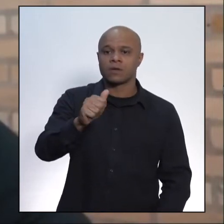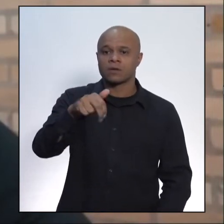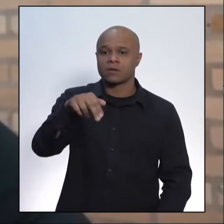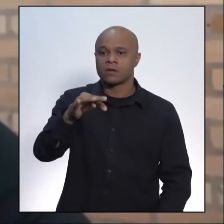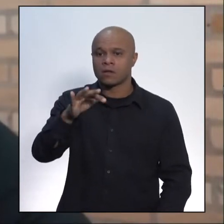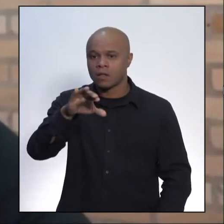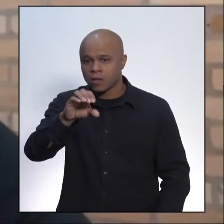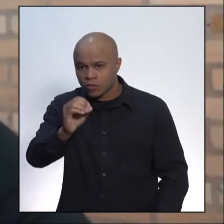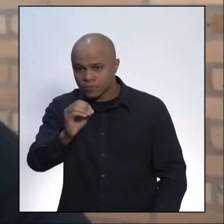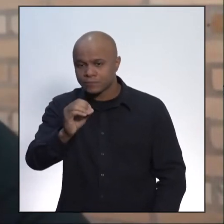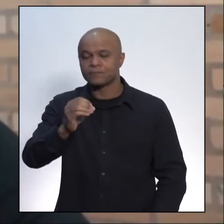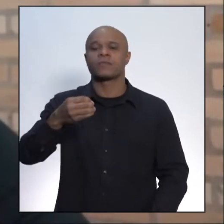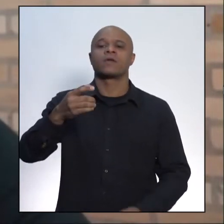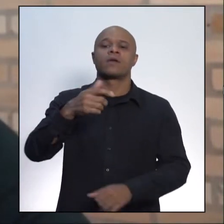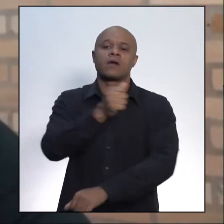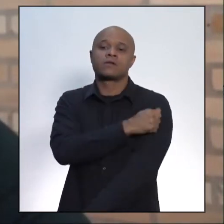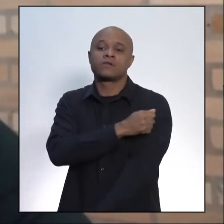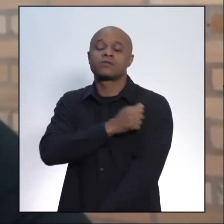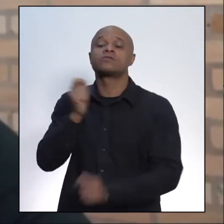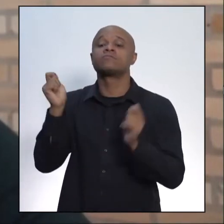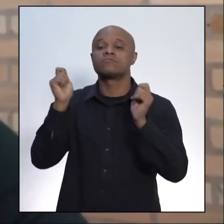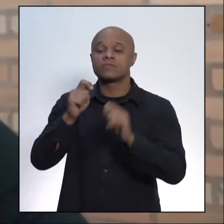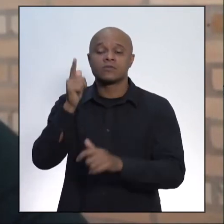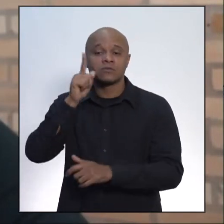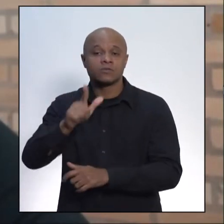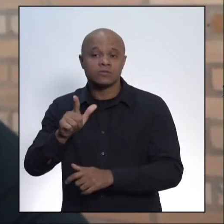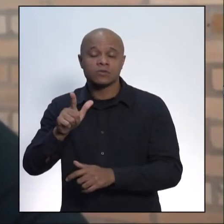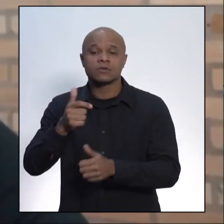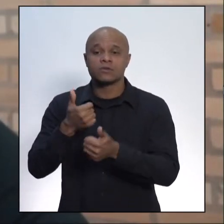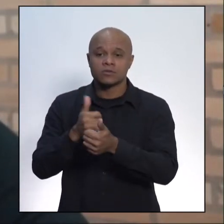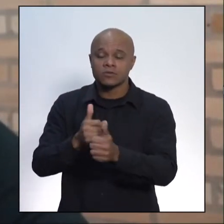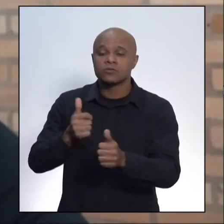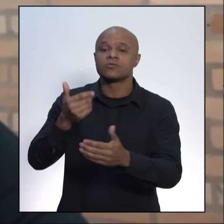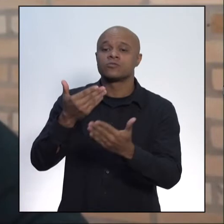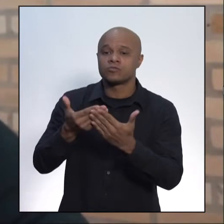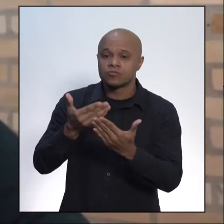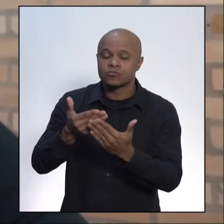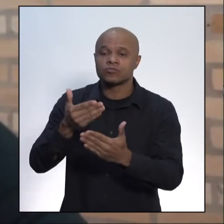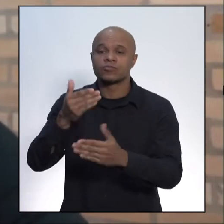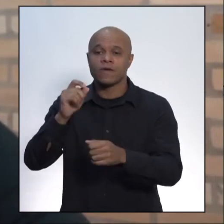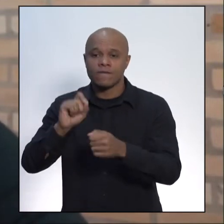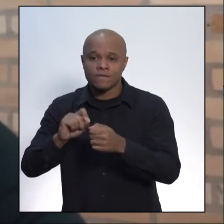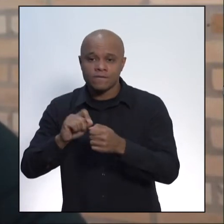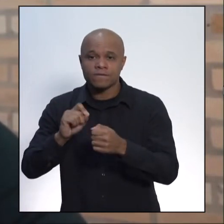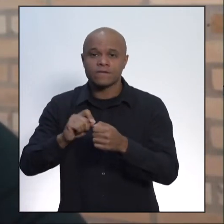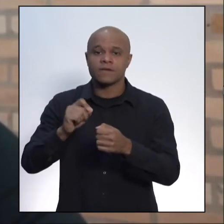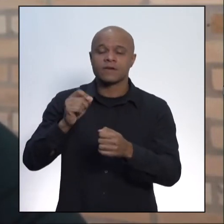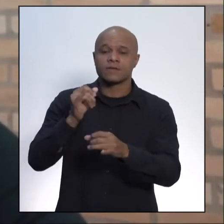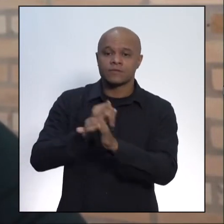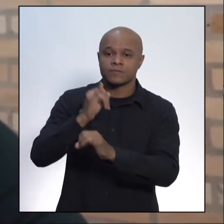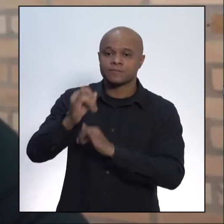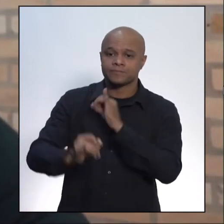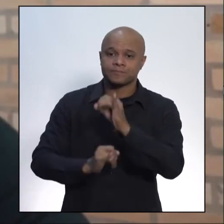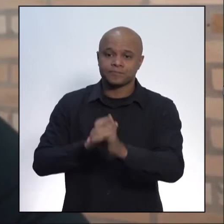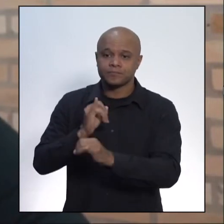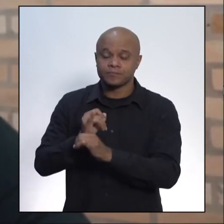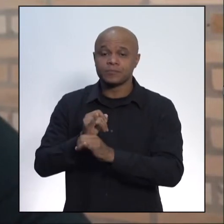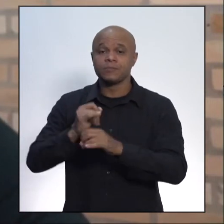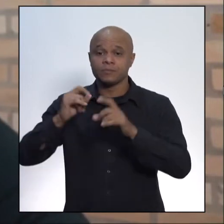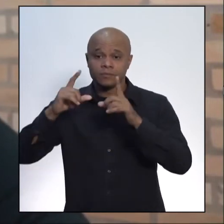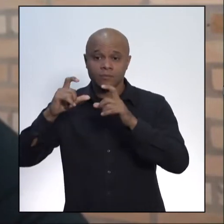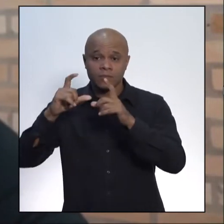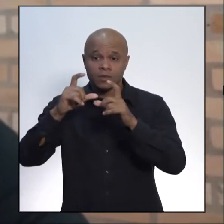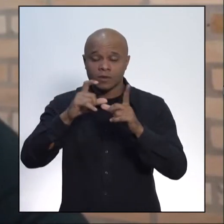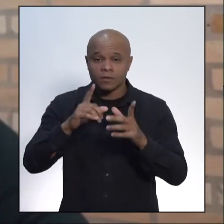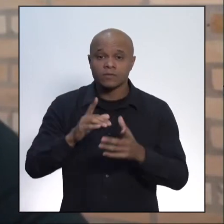estão conseguindo acompanhar, do lugar que eles têm realizado as atividades online, as atividades de forma remota. E foi uma